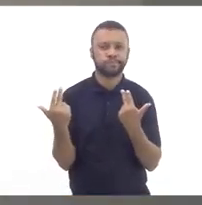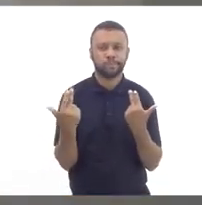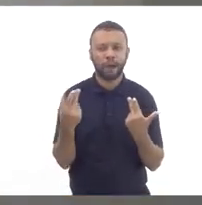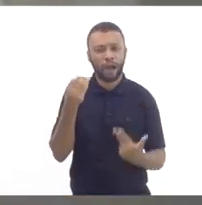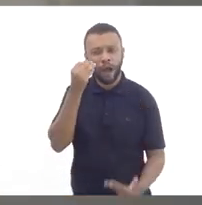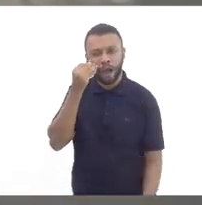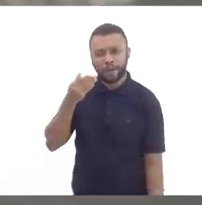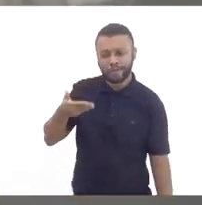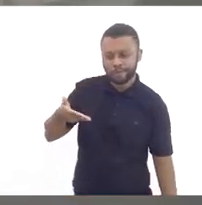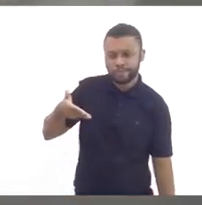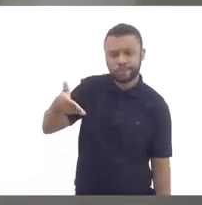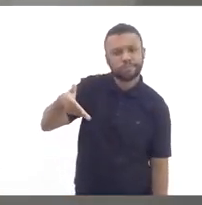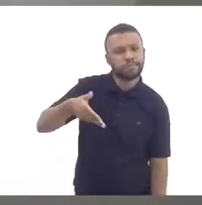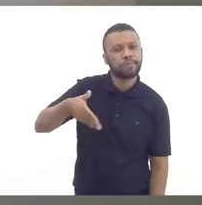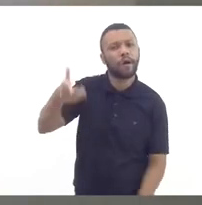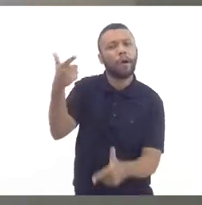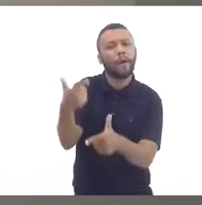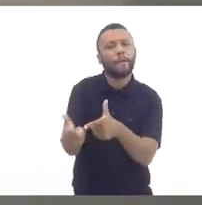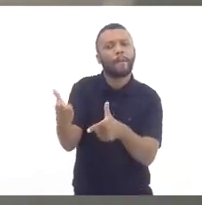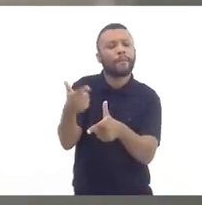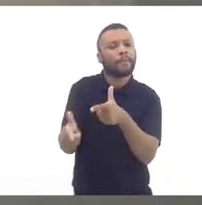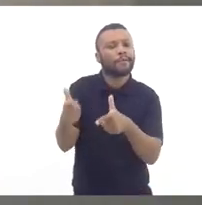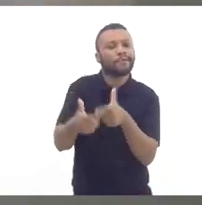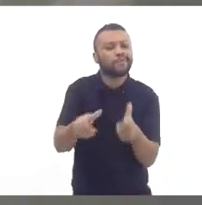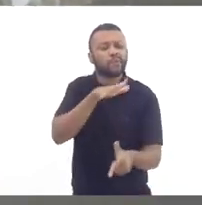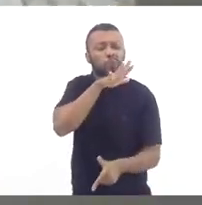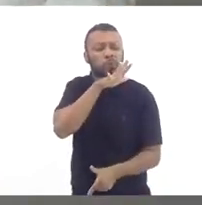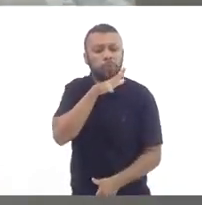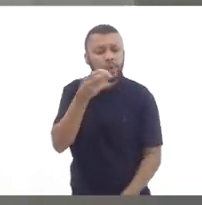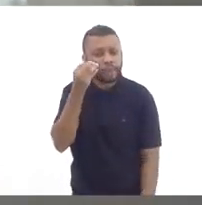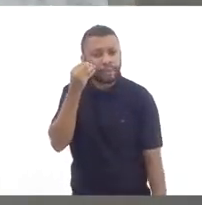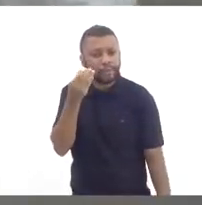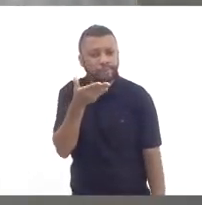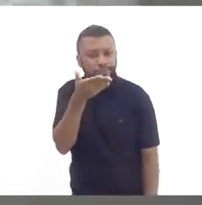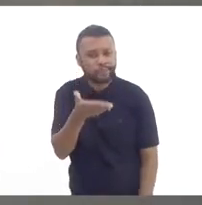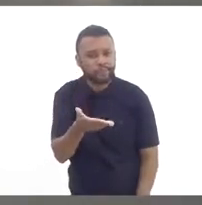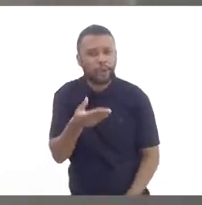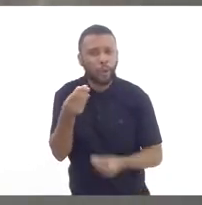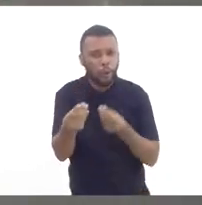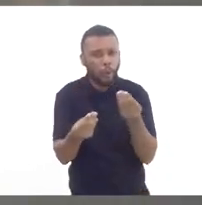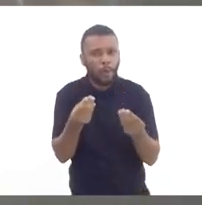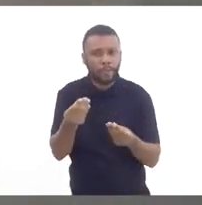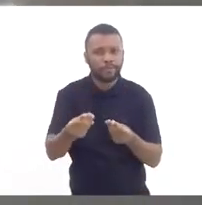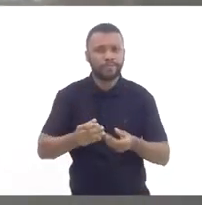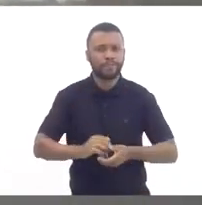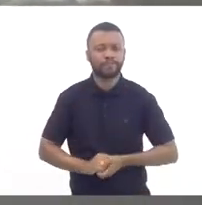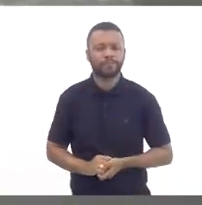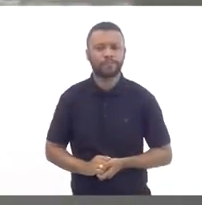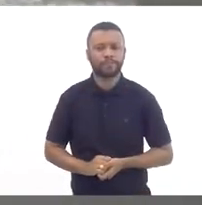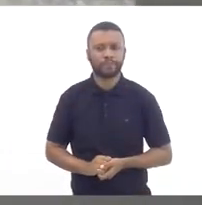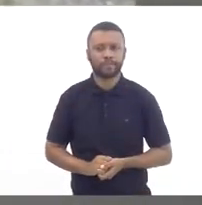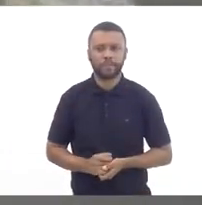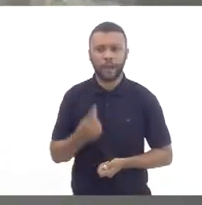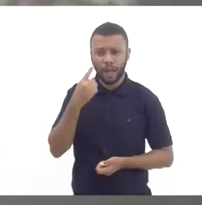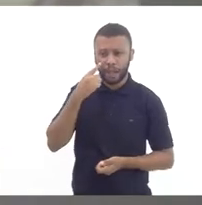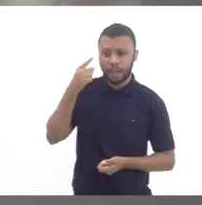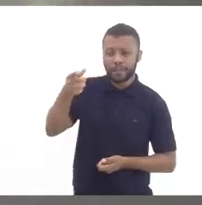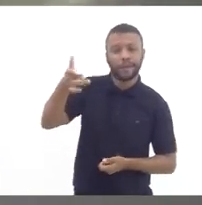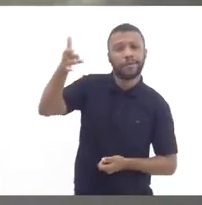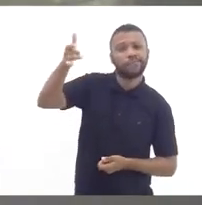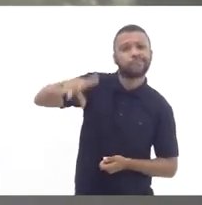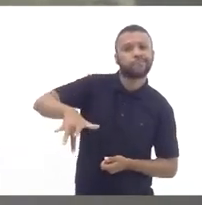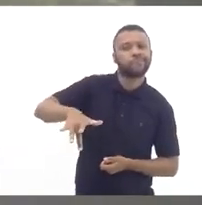troca dormente há muito tempo, tá vendo? Estão todos eles, tá vendo? Deteriorados. Tem que filmar, esse material está deteriorado e jogado aqui,